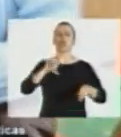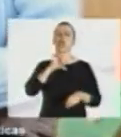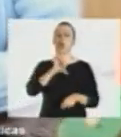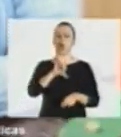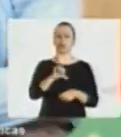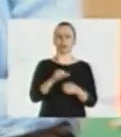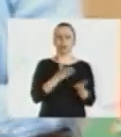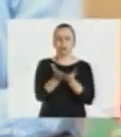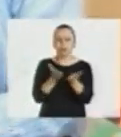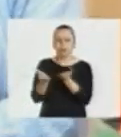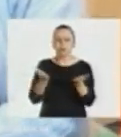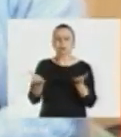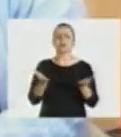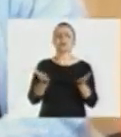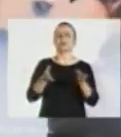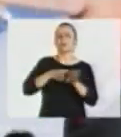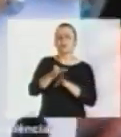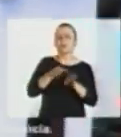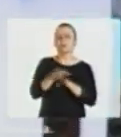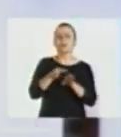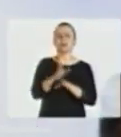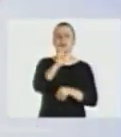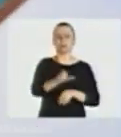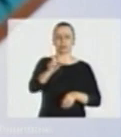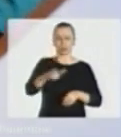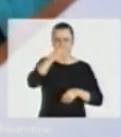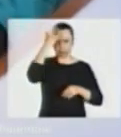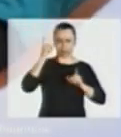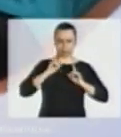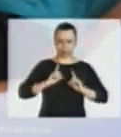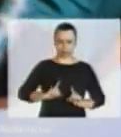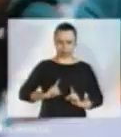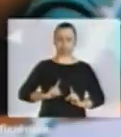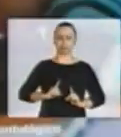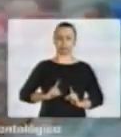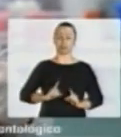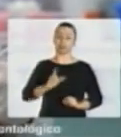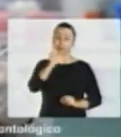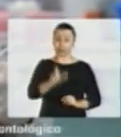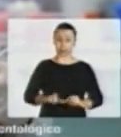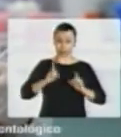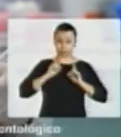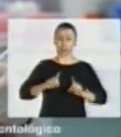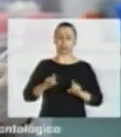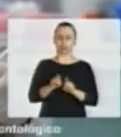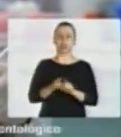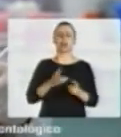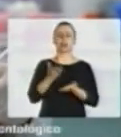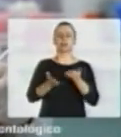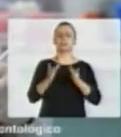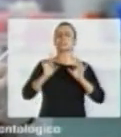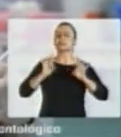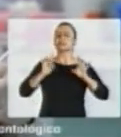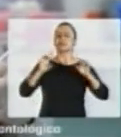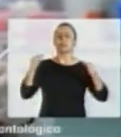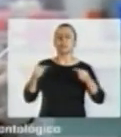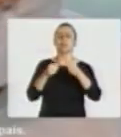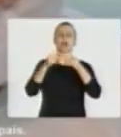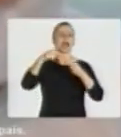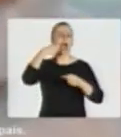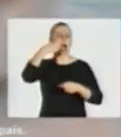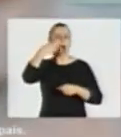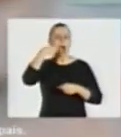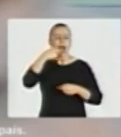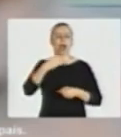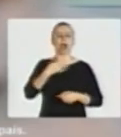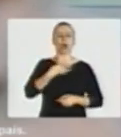diretrizes terapêuticas que orientam o atendimento à pessoa com deficiência os pacientes também recebem atendimento odontológico